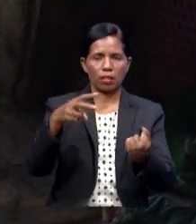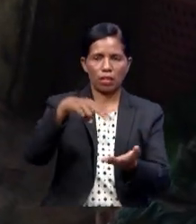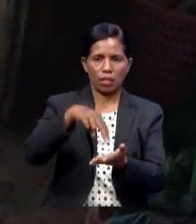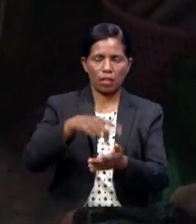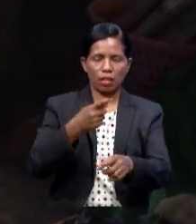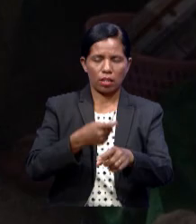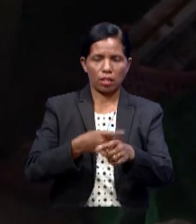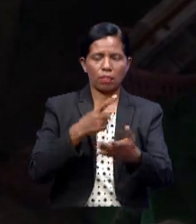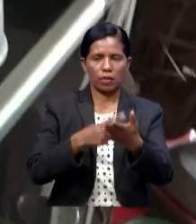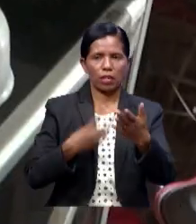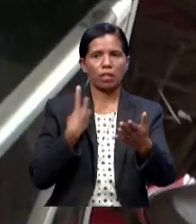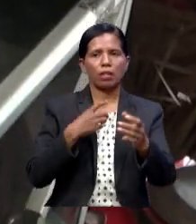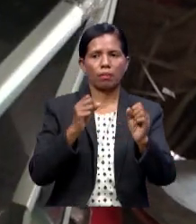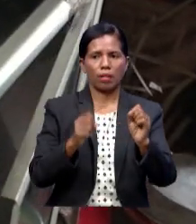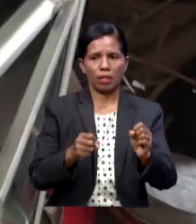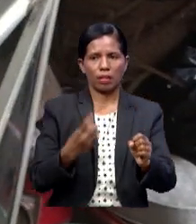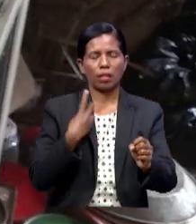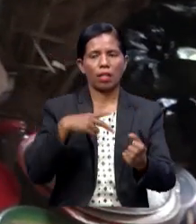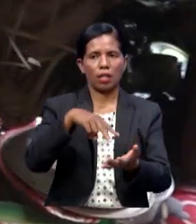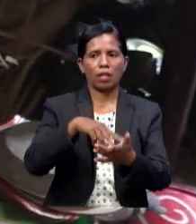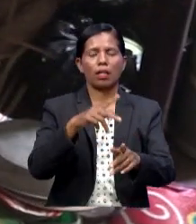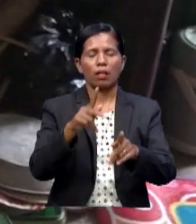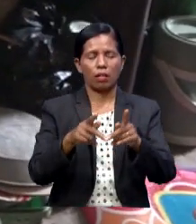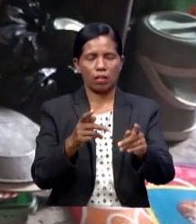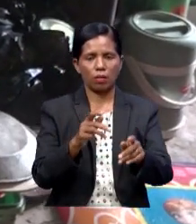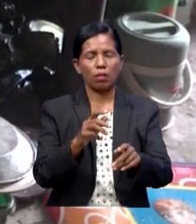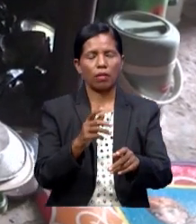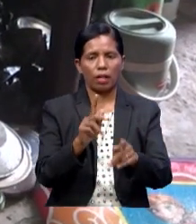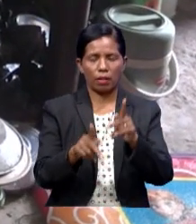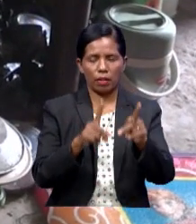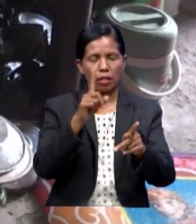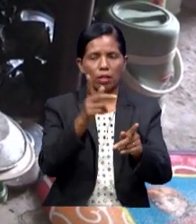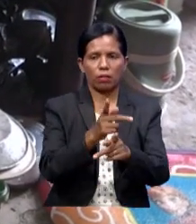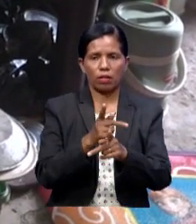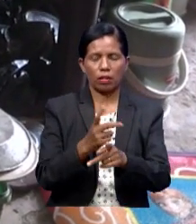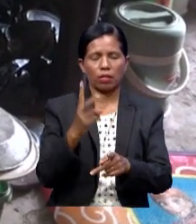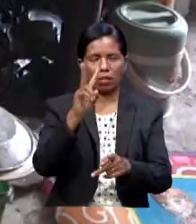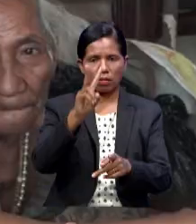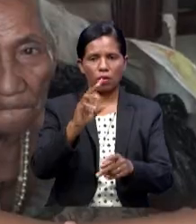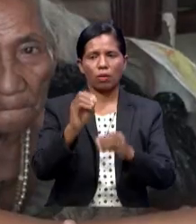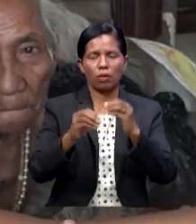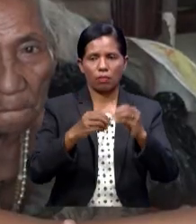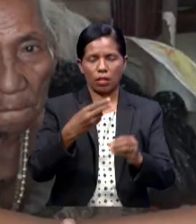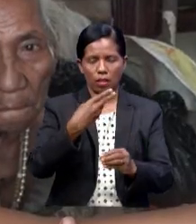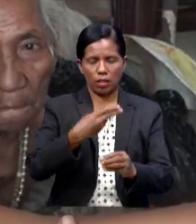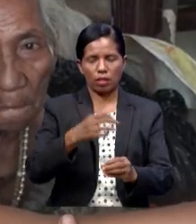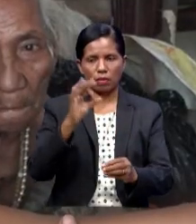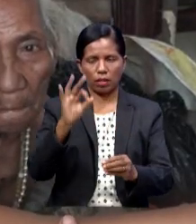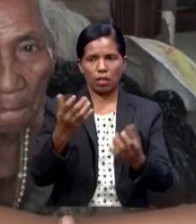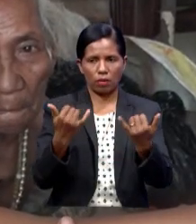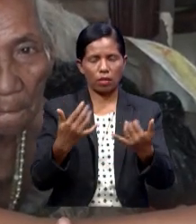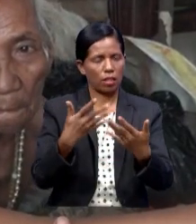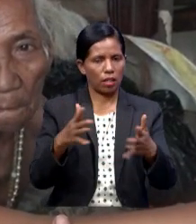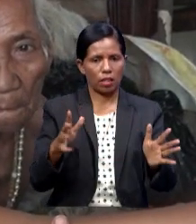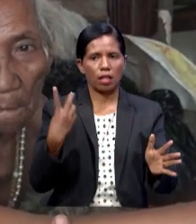tempo sair de tabela hari mas tari uma né só é mais de cuidado ser na rua quando ba haris fatin né bem maka agora lá e a minha noi